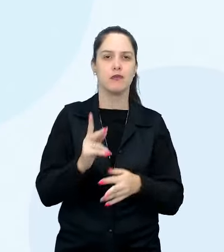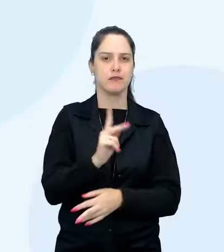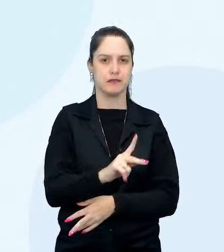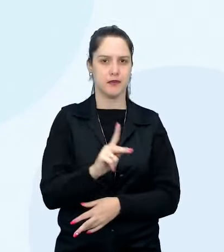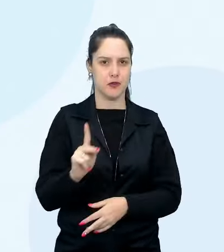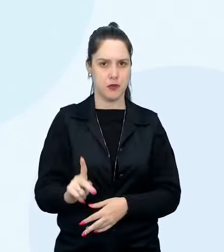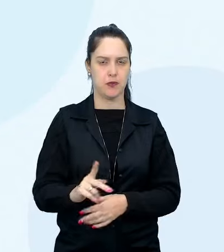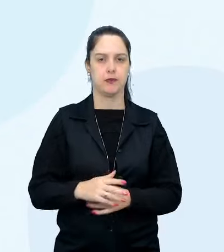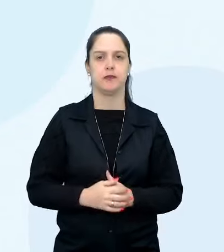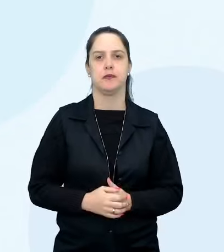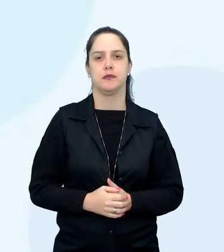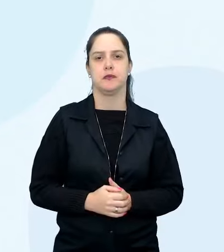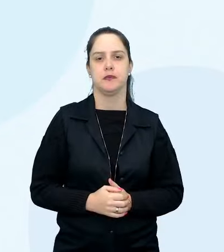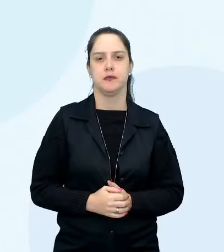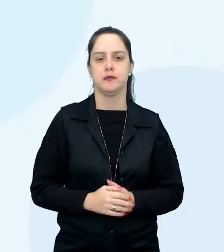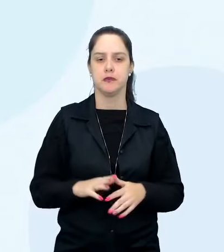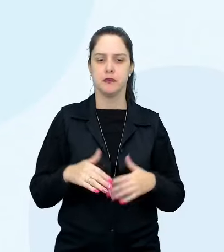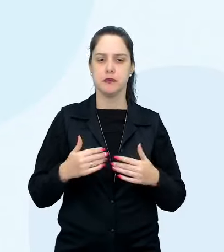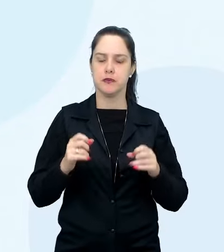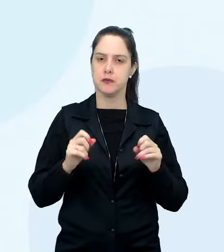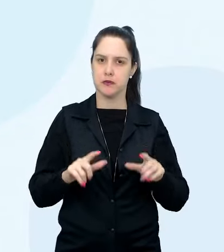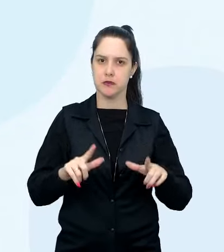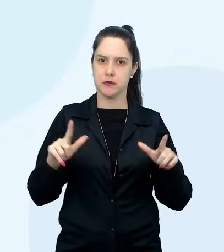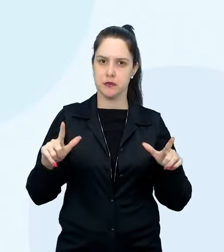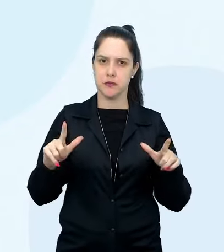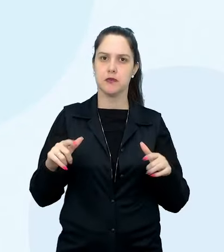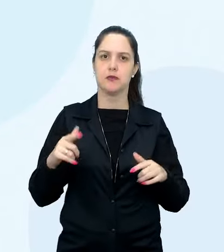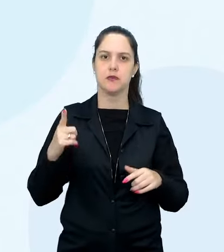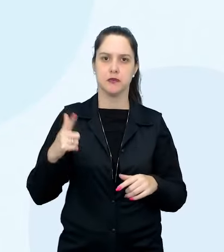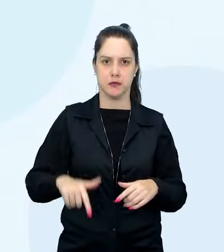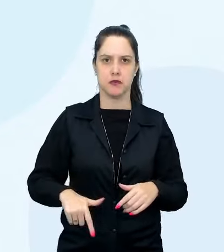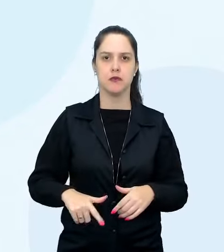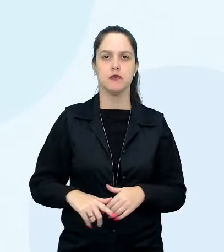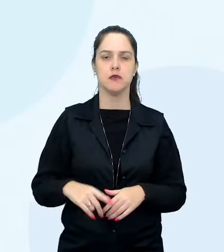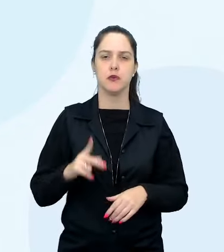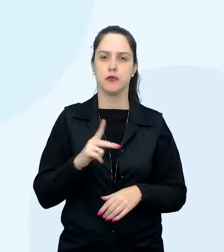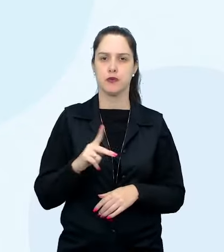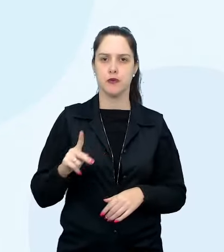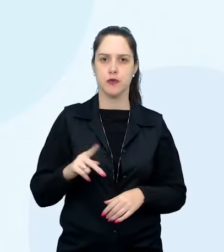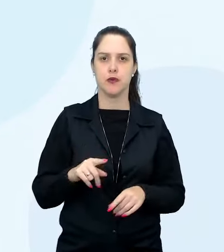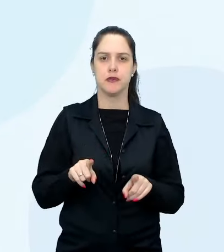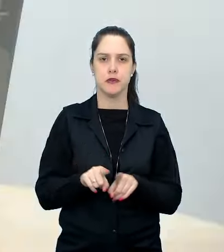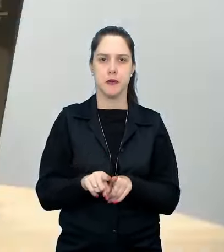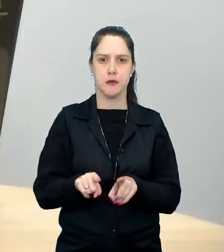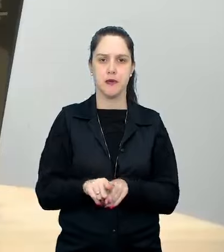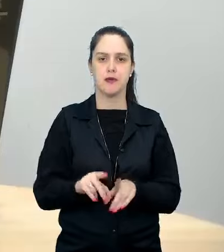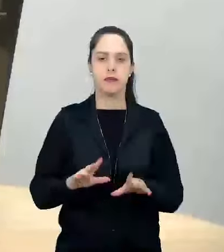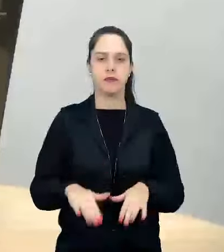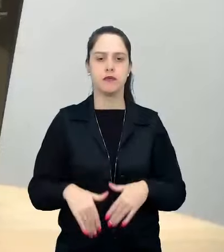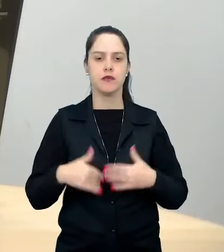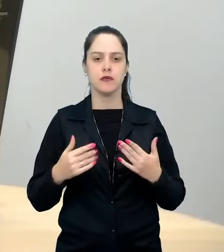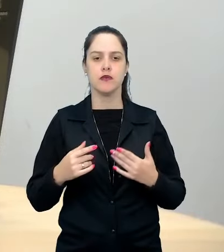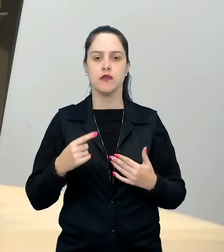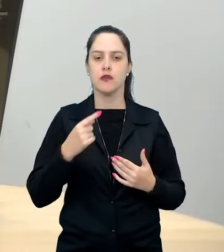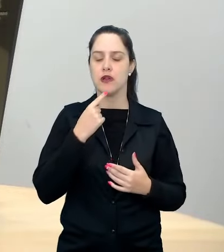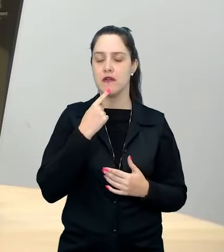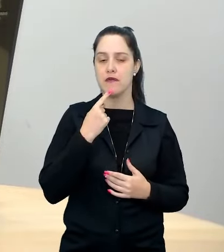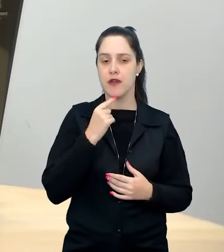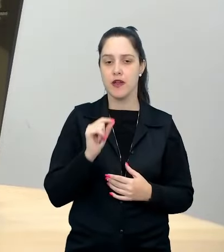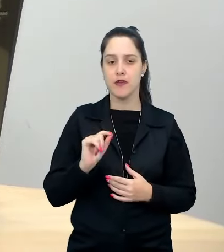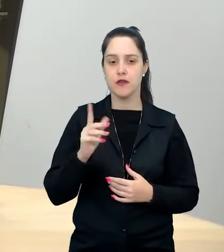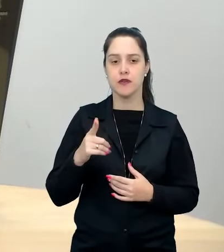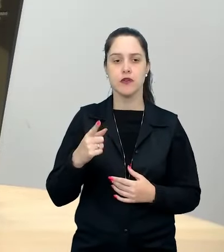professor. Pode colocar a tela em mim para eu conversar um pouco com os professores. Então, o que